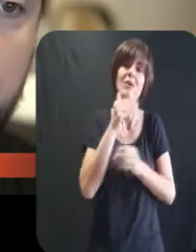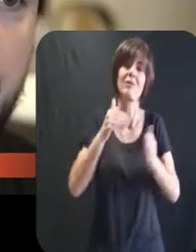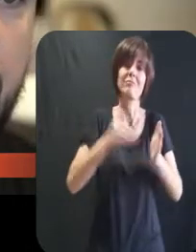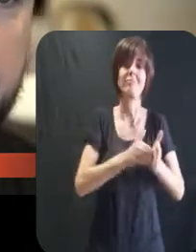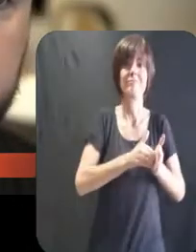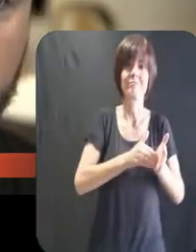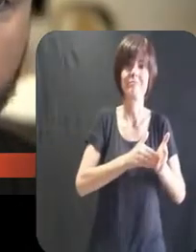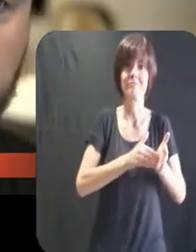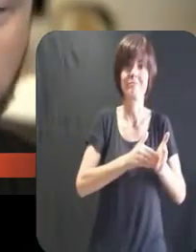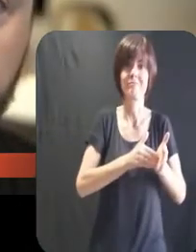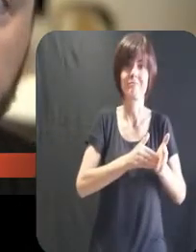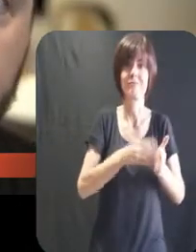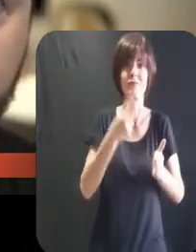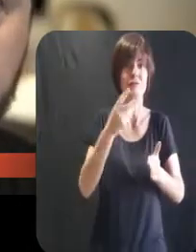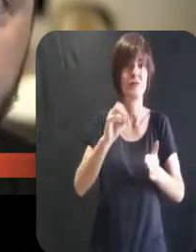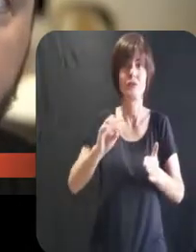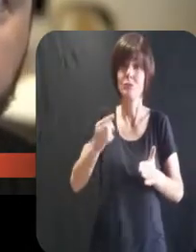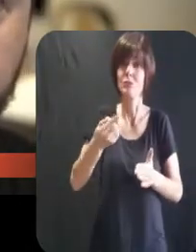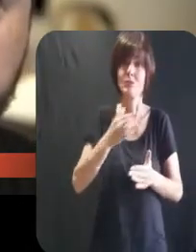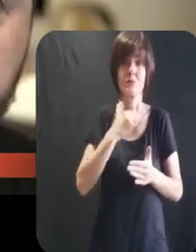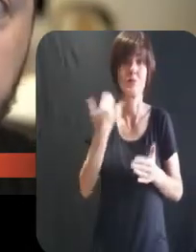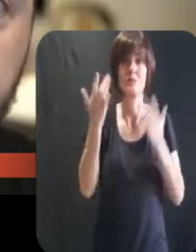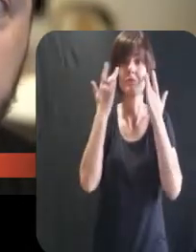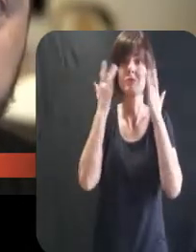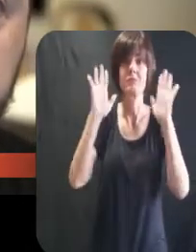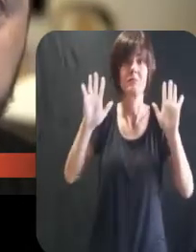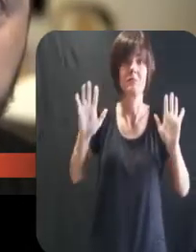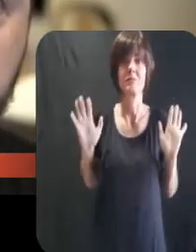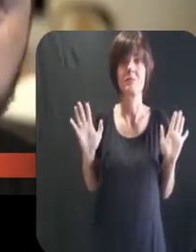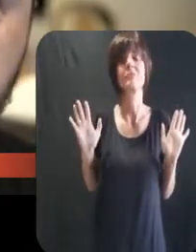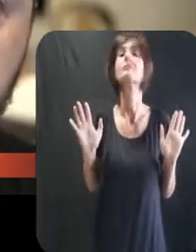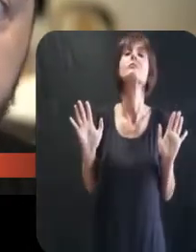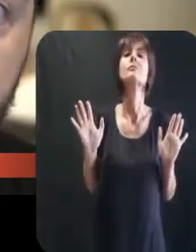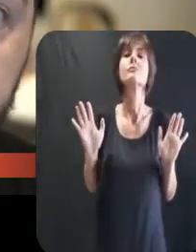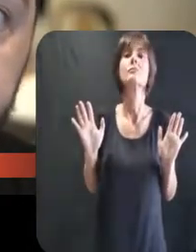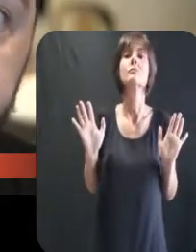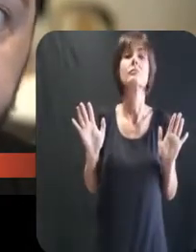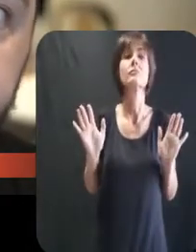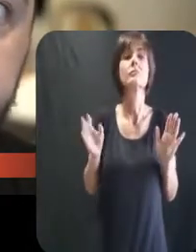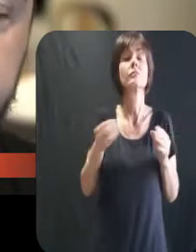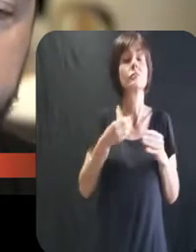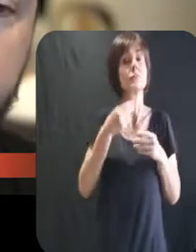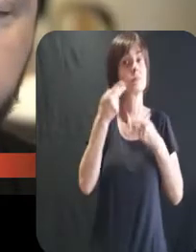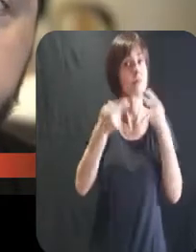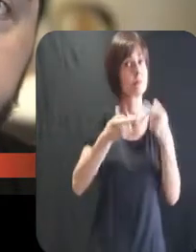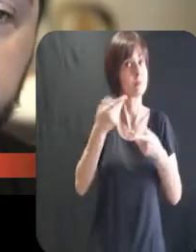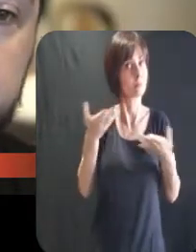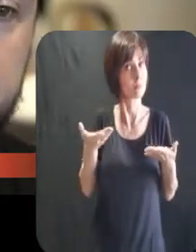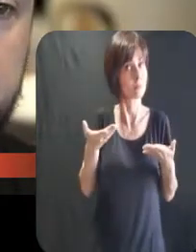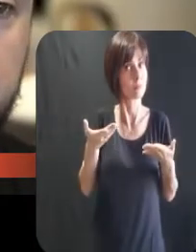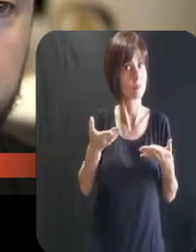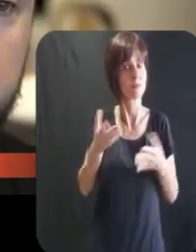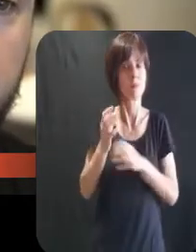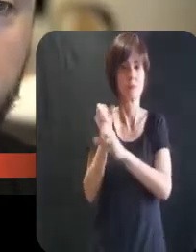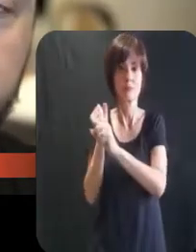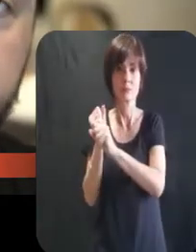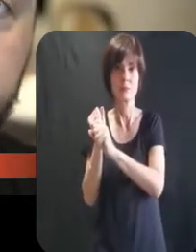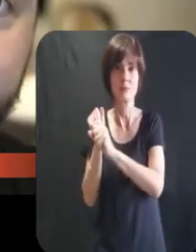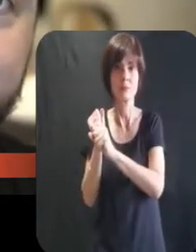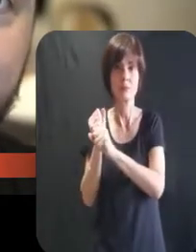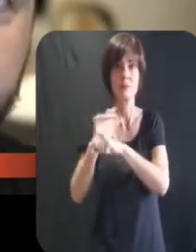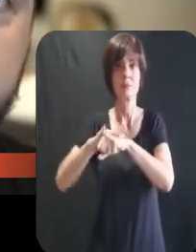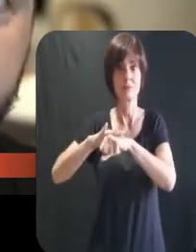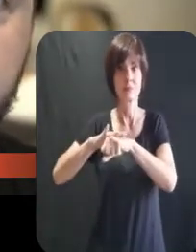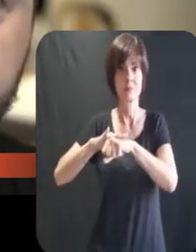casos e 8, 10, 20 mil mortes. A gente não sabe. como eu disse para vocês. Tanto que o número